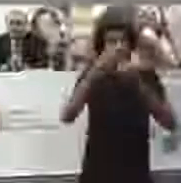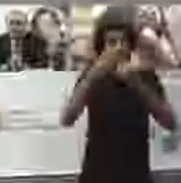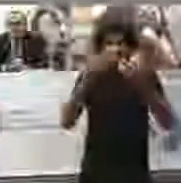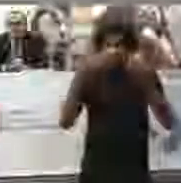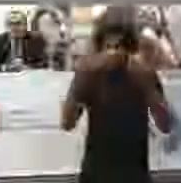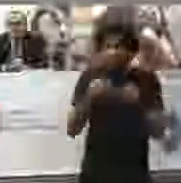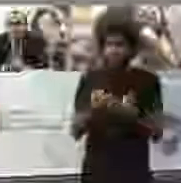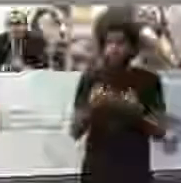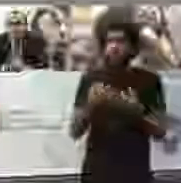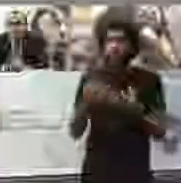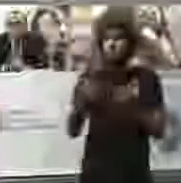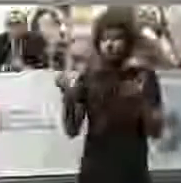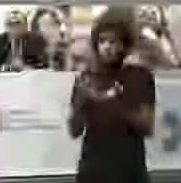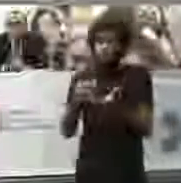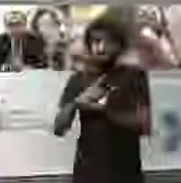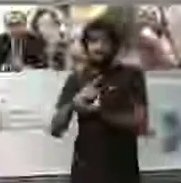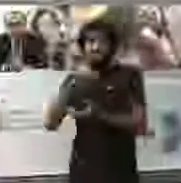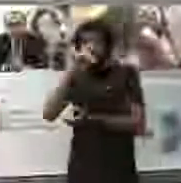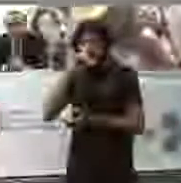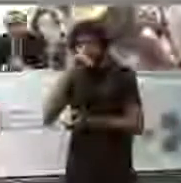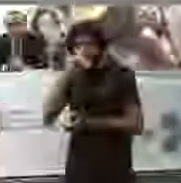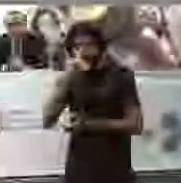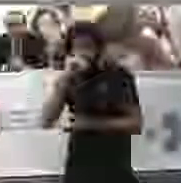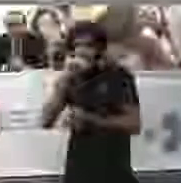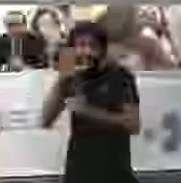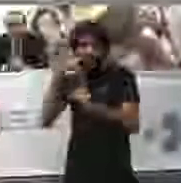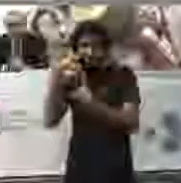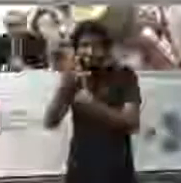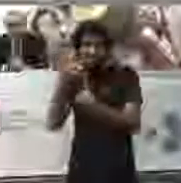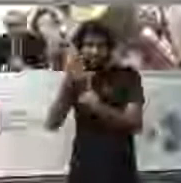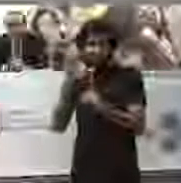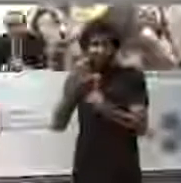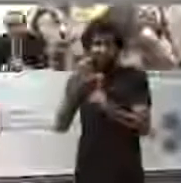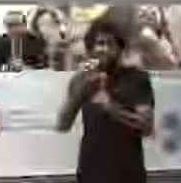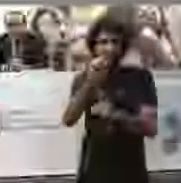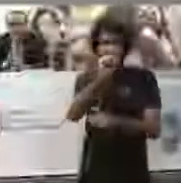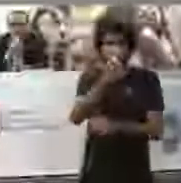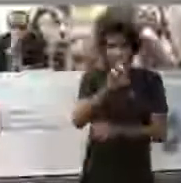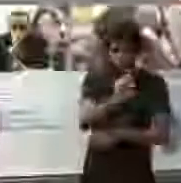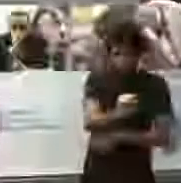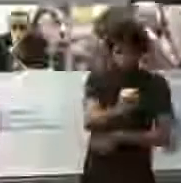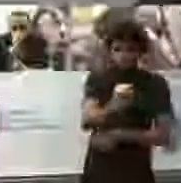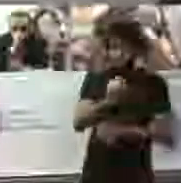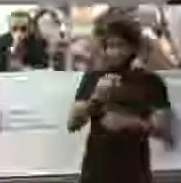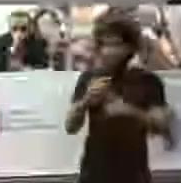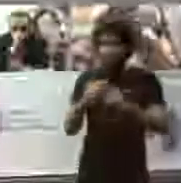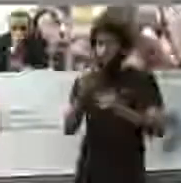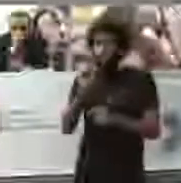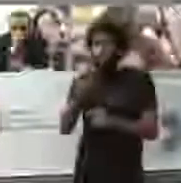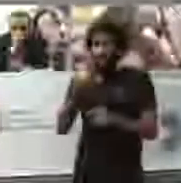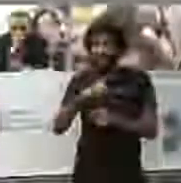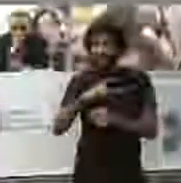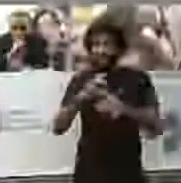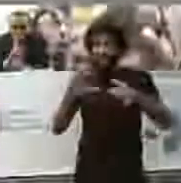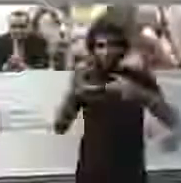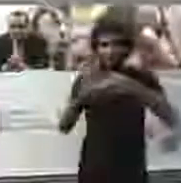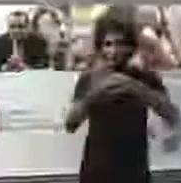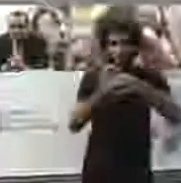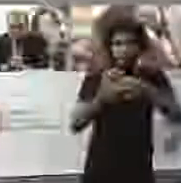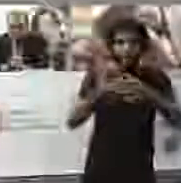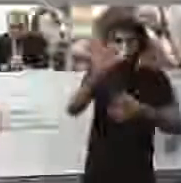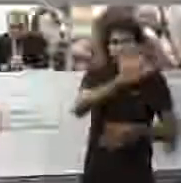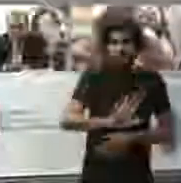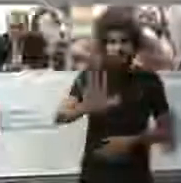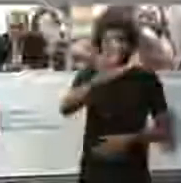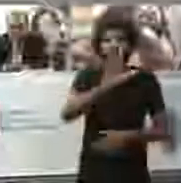uma ameaça muito grande à a judicialização é assim uma ameaça quando a gente fala e integralidade e universalidade